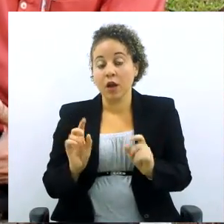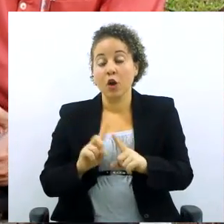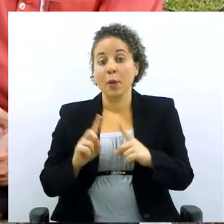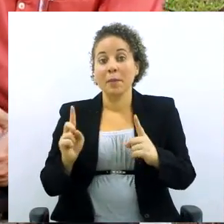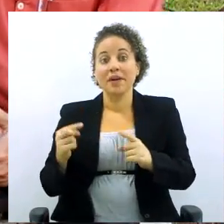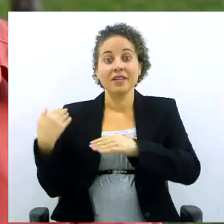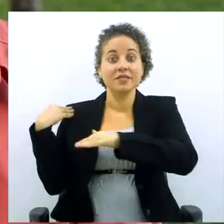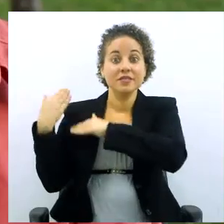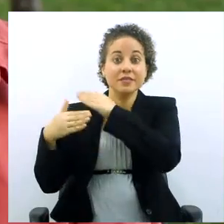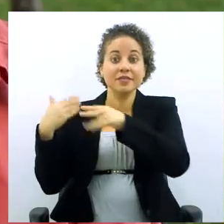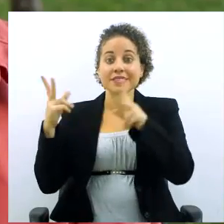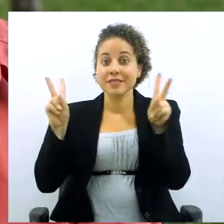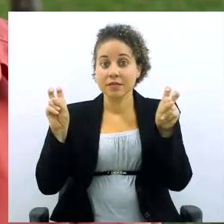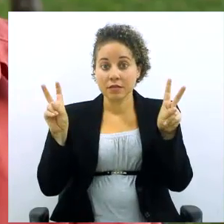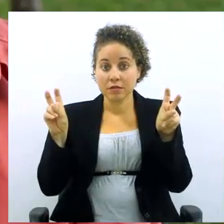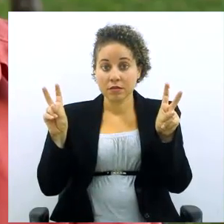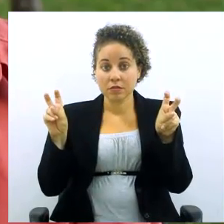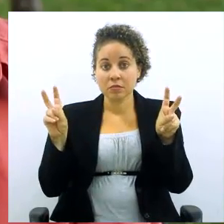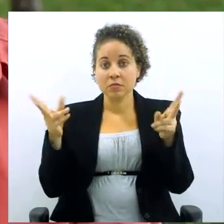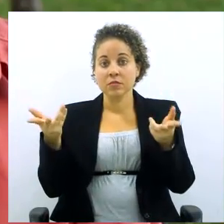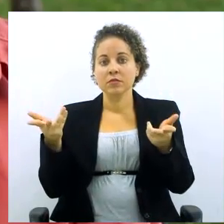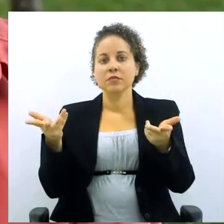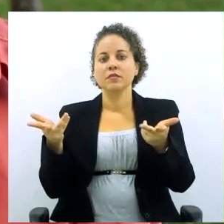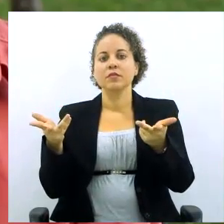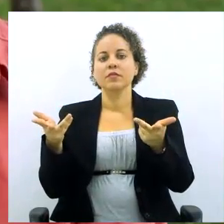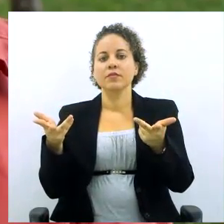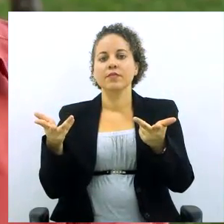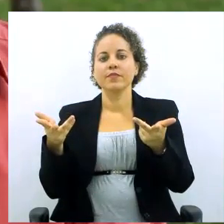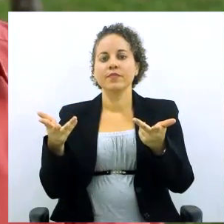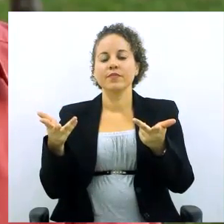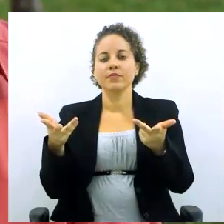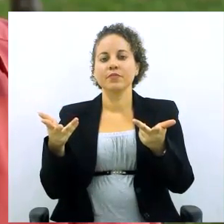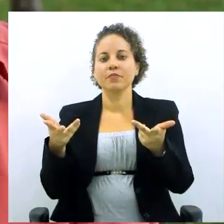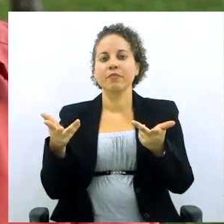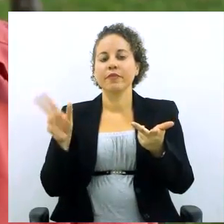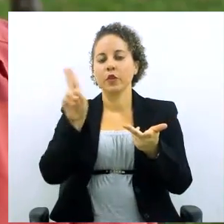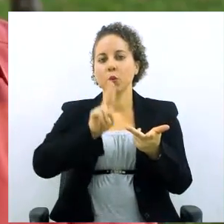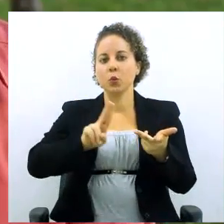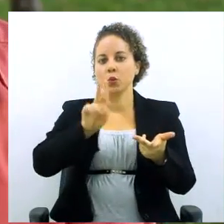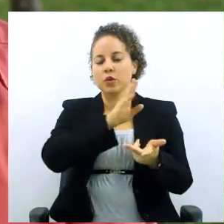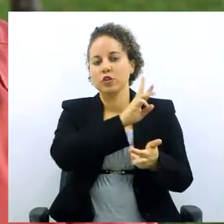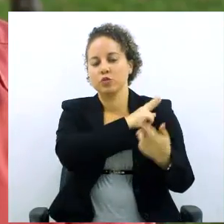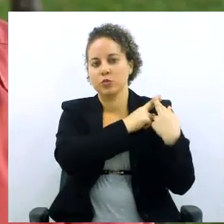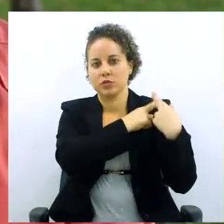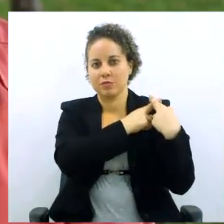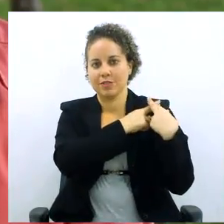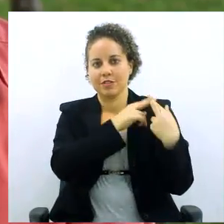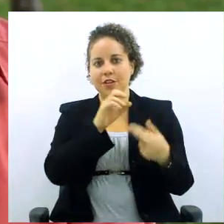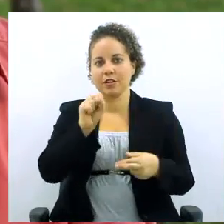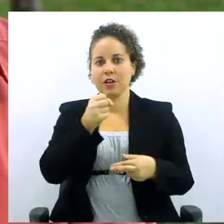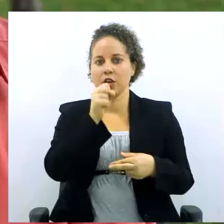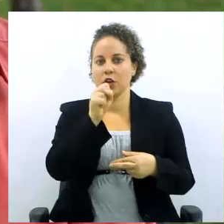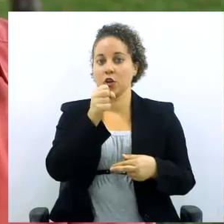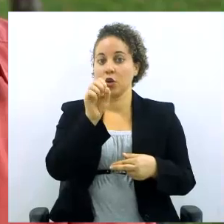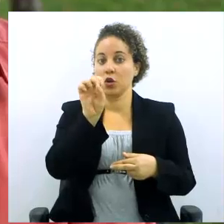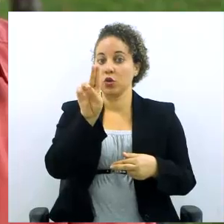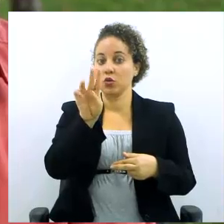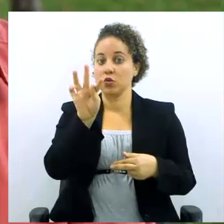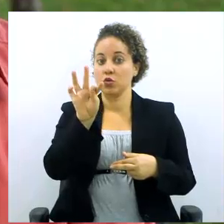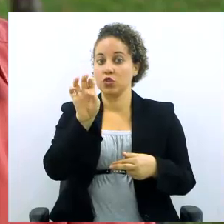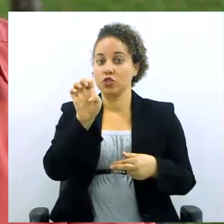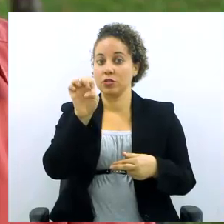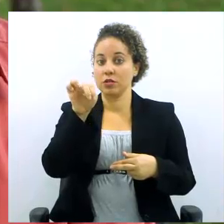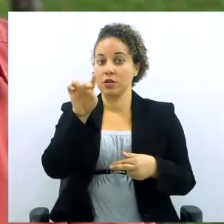esse tema, né? A sustentabilidade, de modo geral, como você já se referiu,